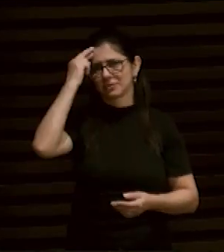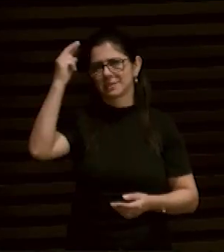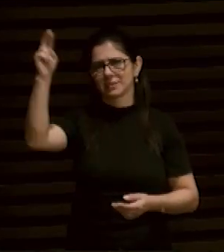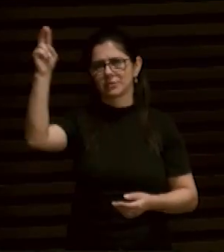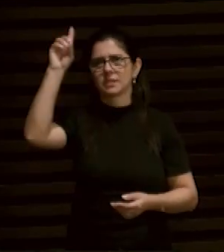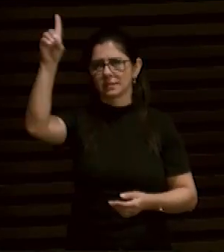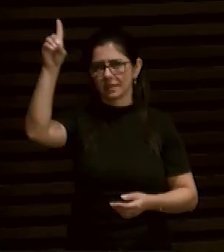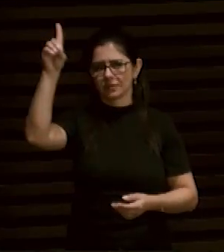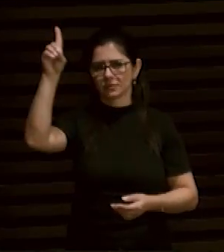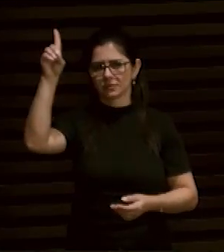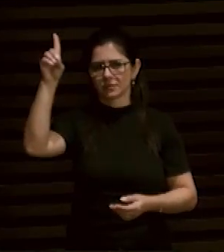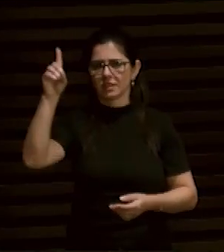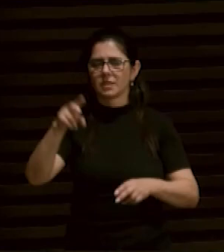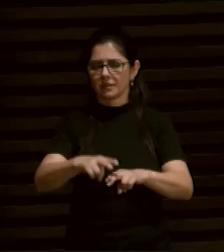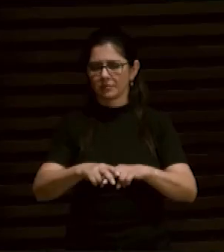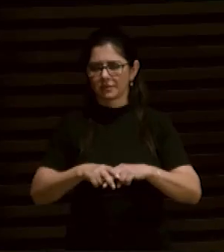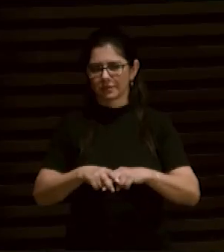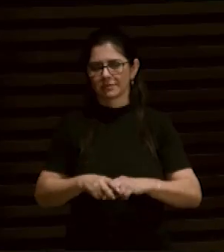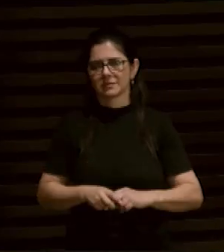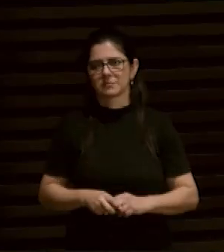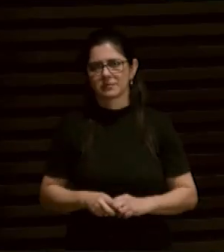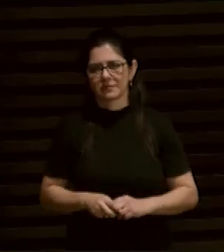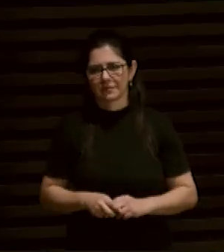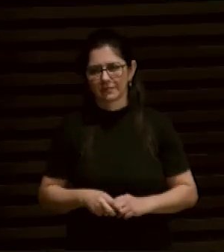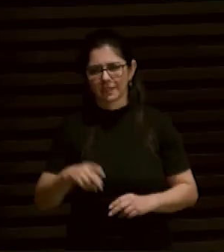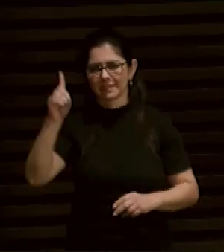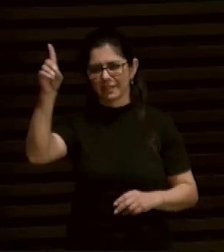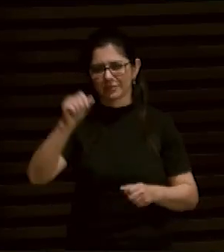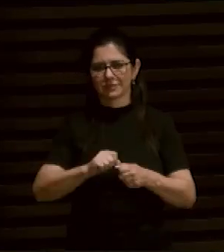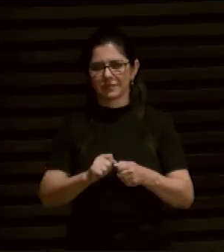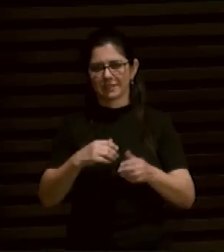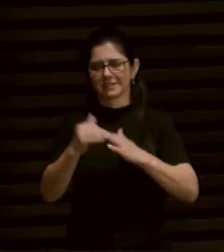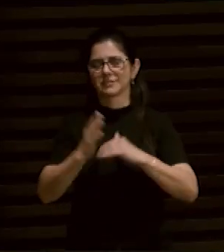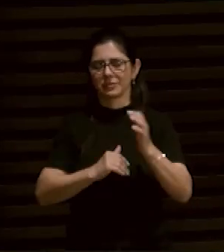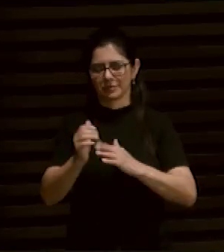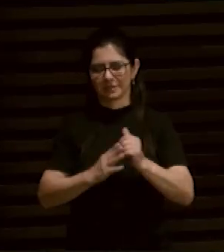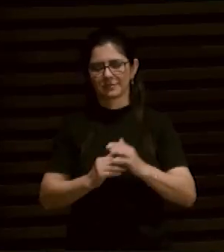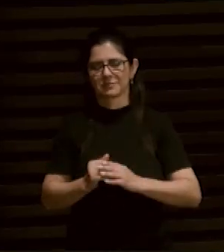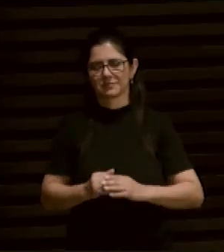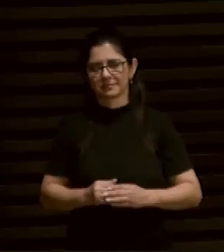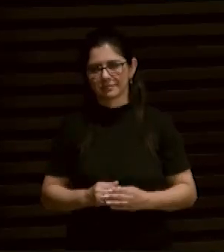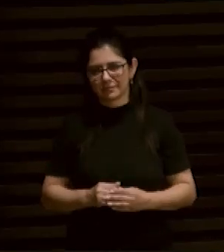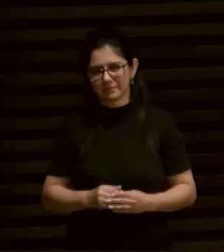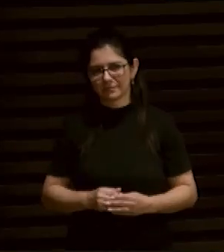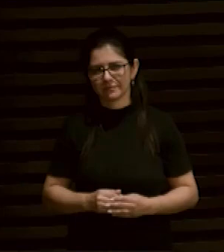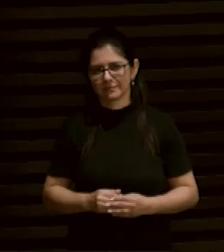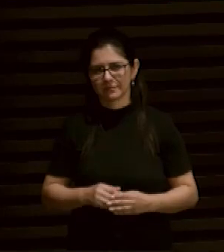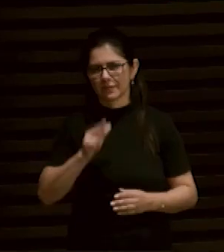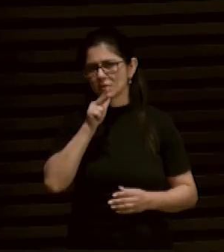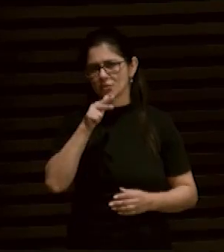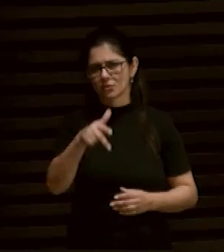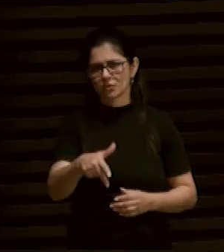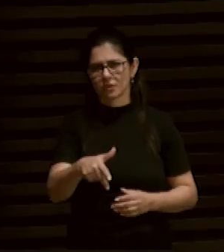causa, Deus é o motor disso tudo, Ele é o agente. Meus irmãos, é exatamente isso. Jonas também,